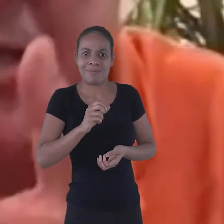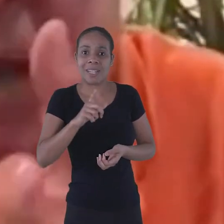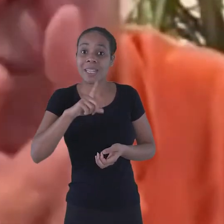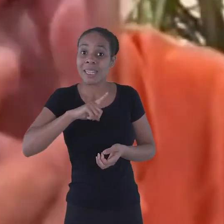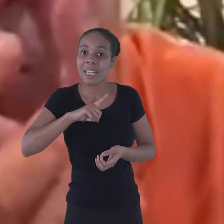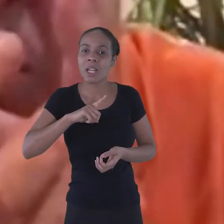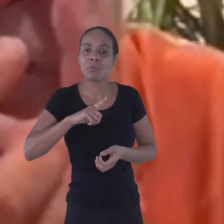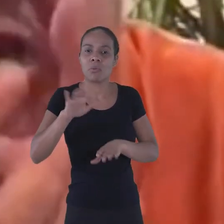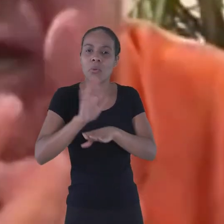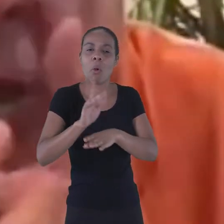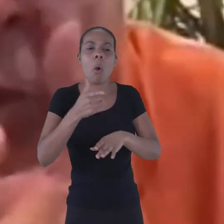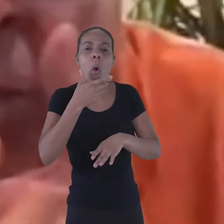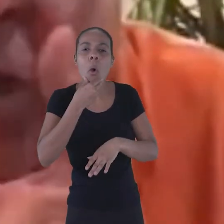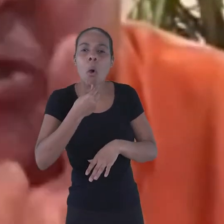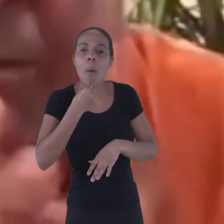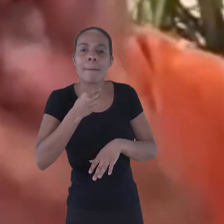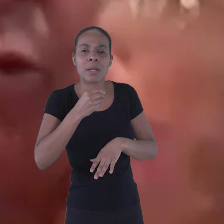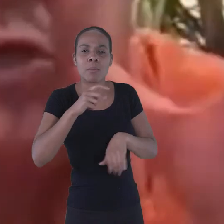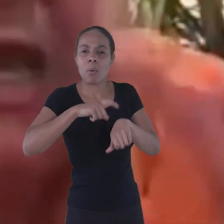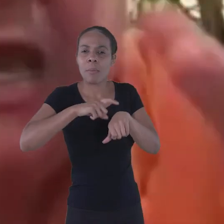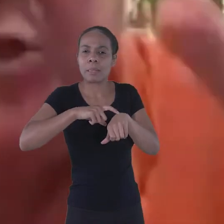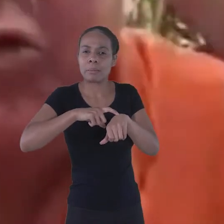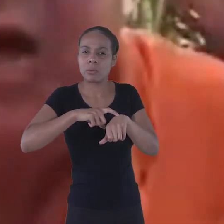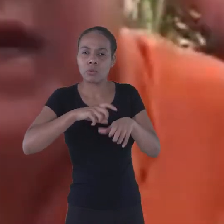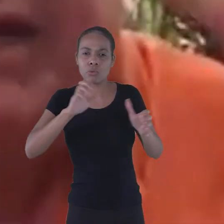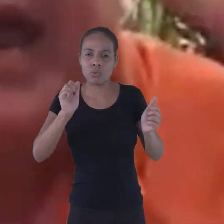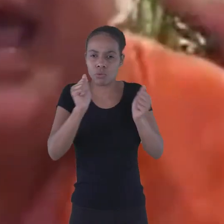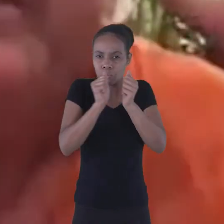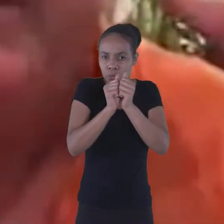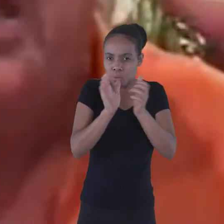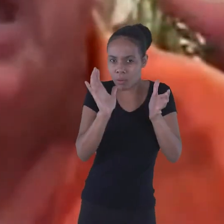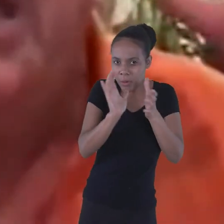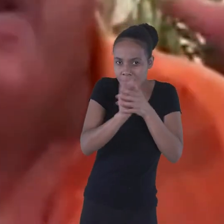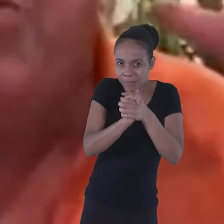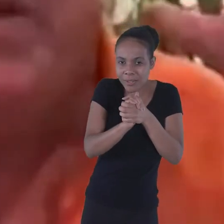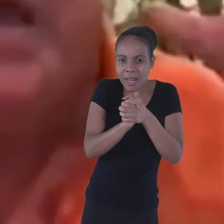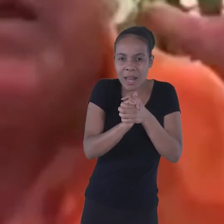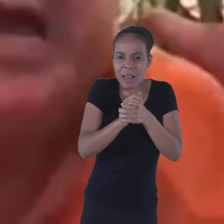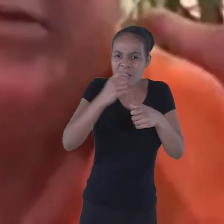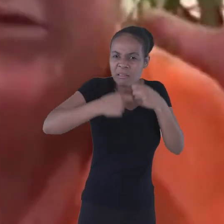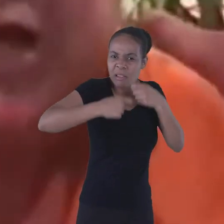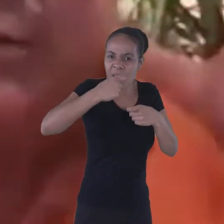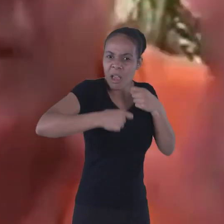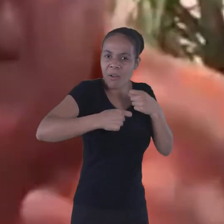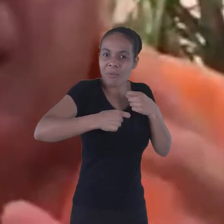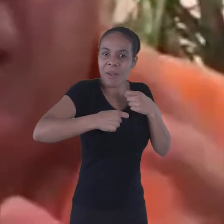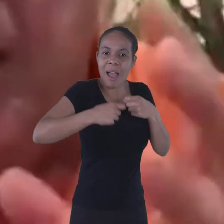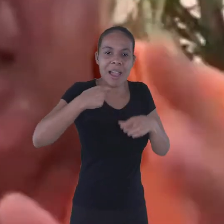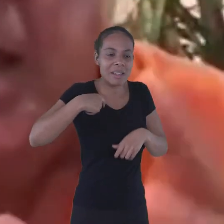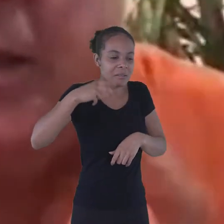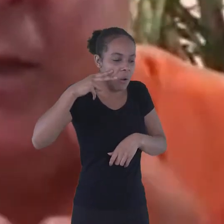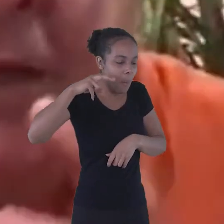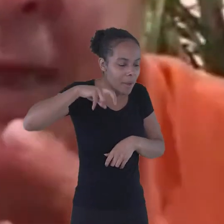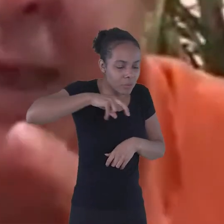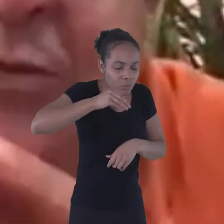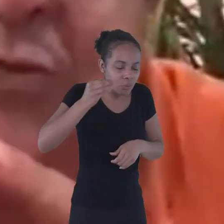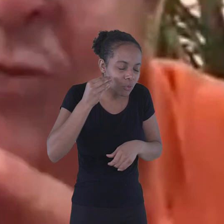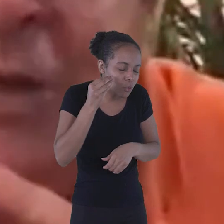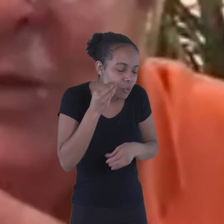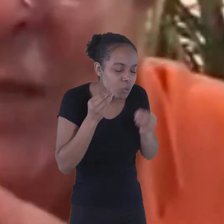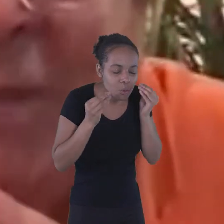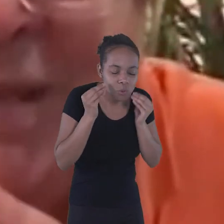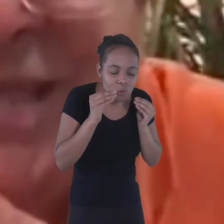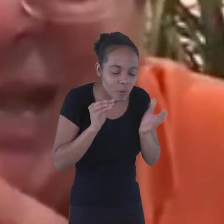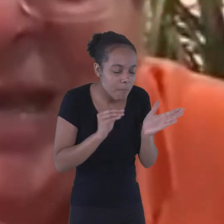vai beijar a boca e quando está chegando no beijo da boca, o gerente do banco aparece, fala, e aí, vai cobrir quando? Então,